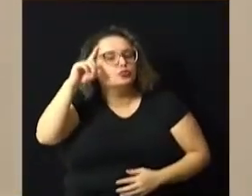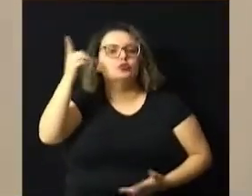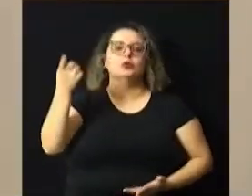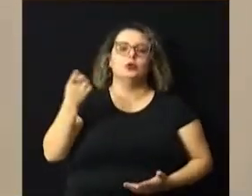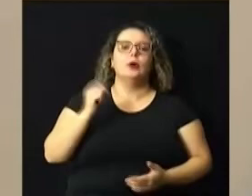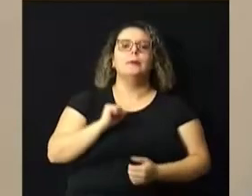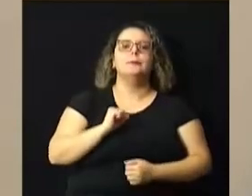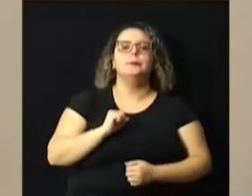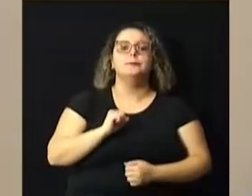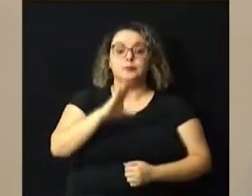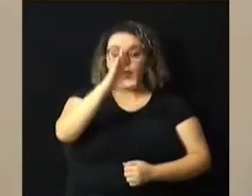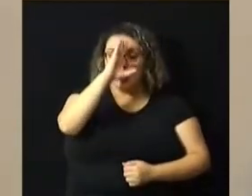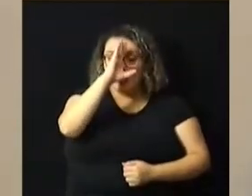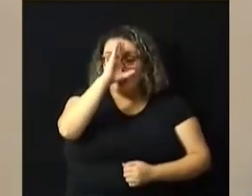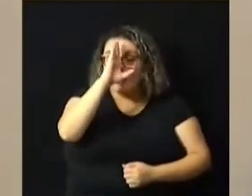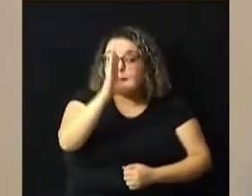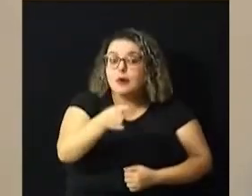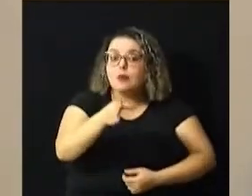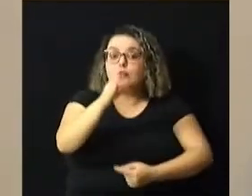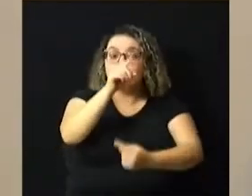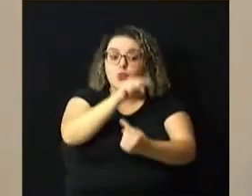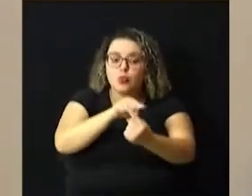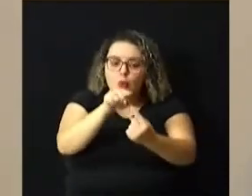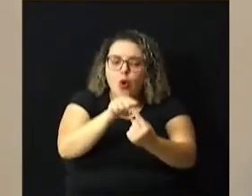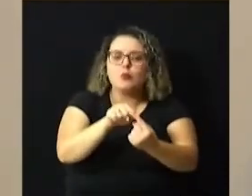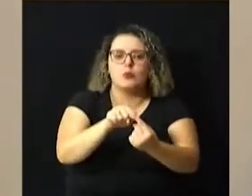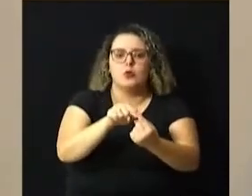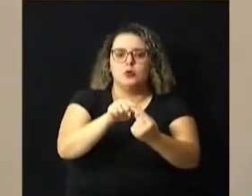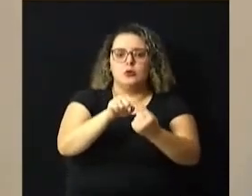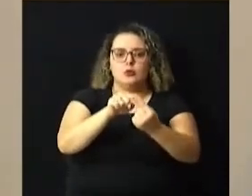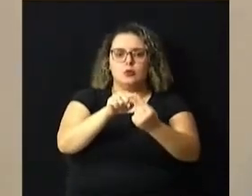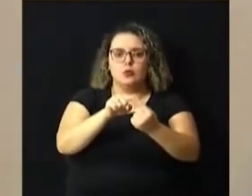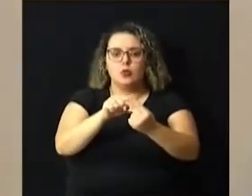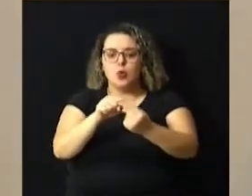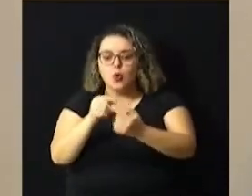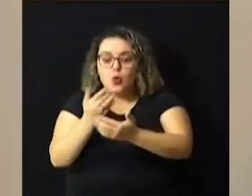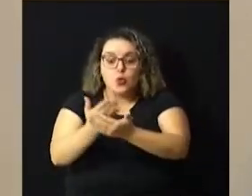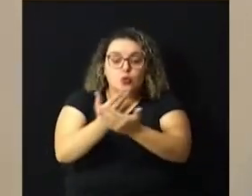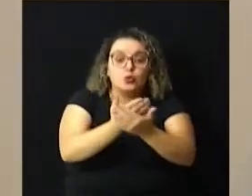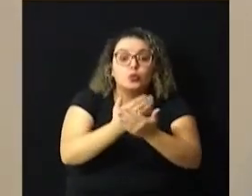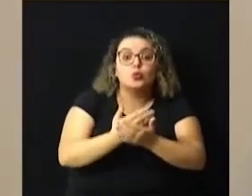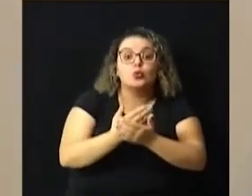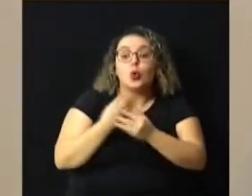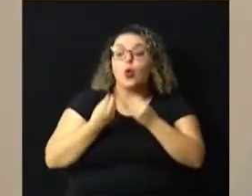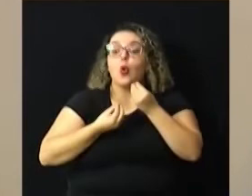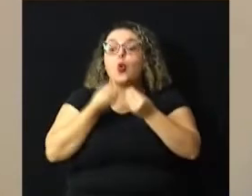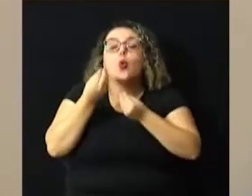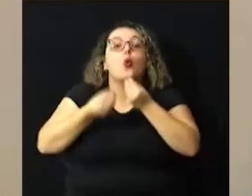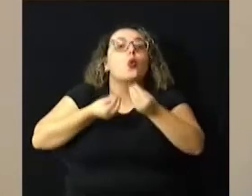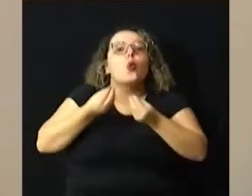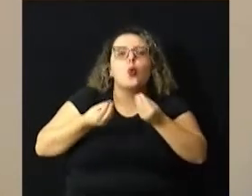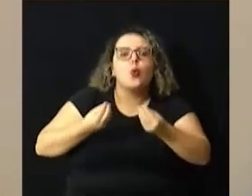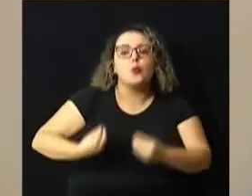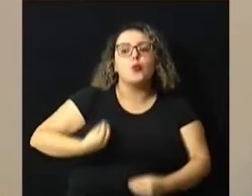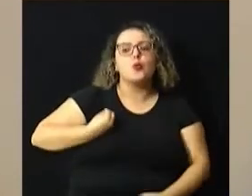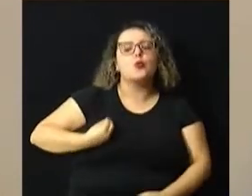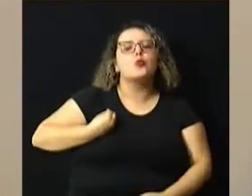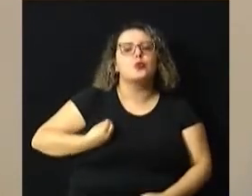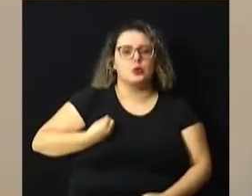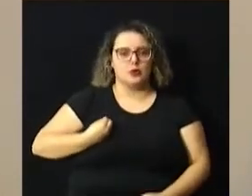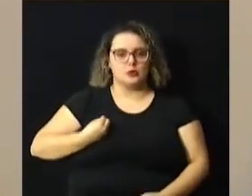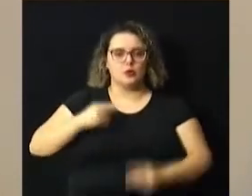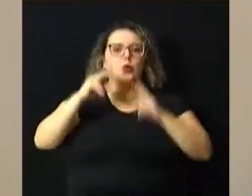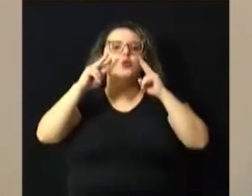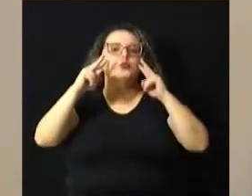temos esse principal foco nosso, que é o quê? A gente estuda a ocupação humana. Isso é muito importante de ser falado,